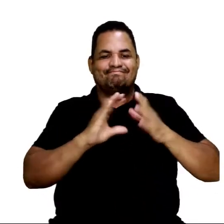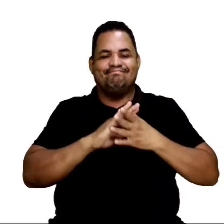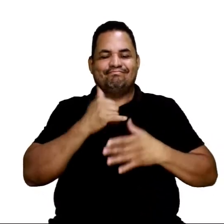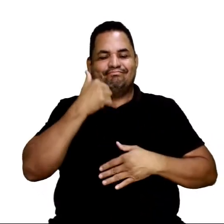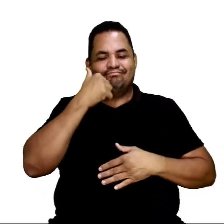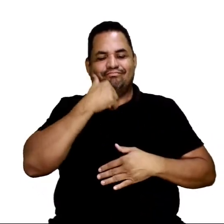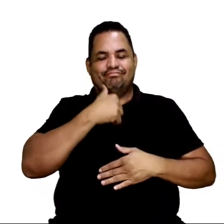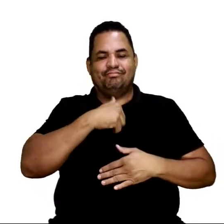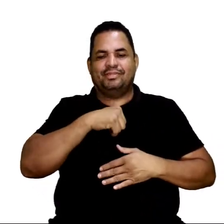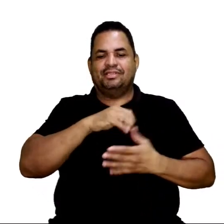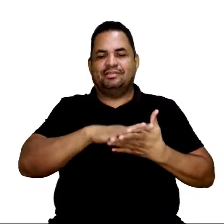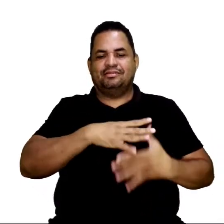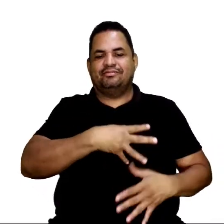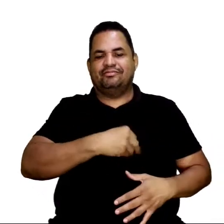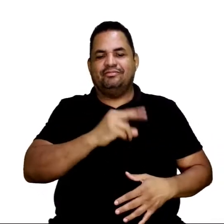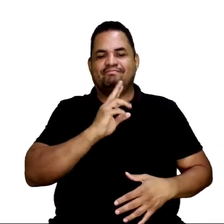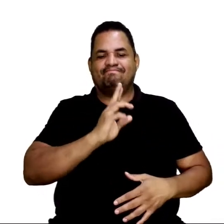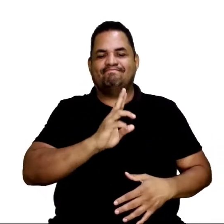é